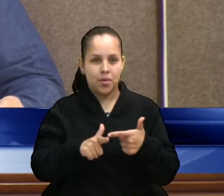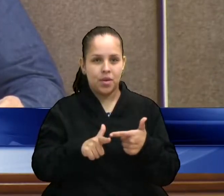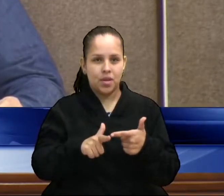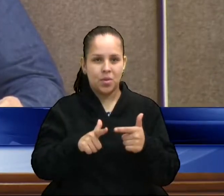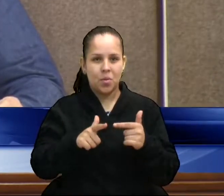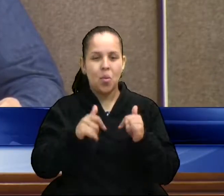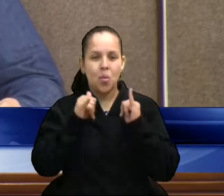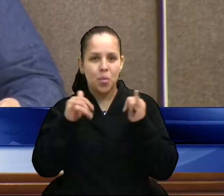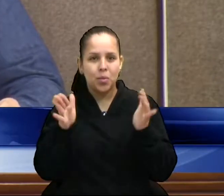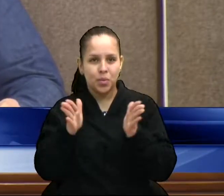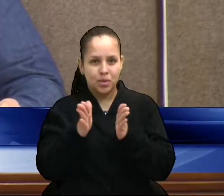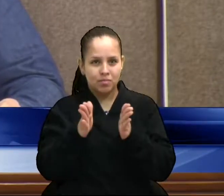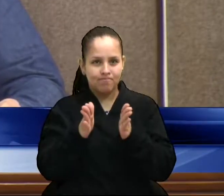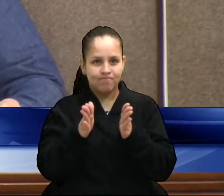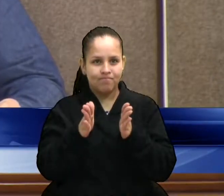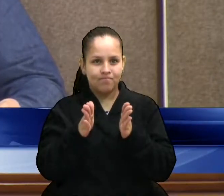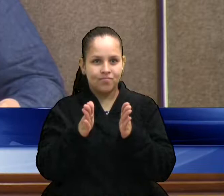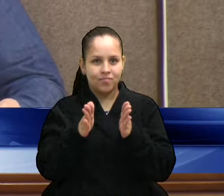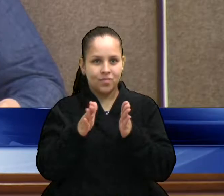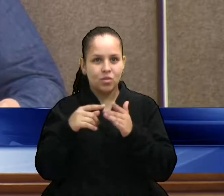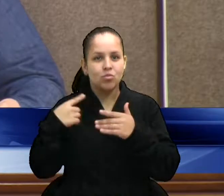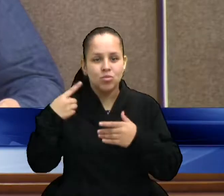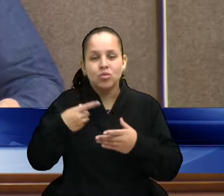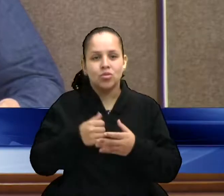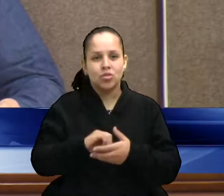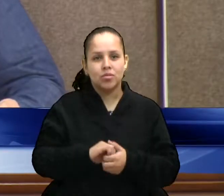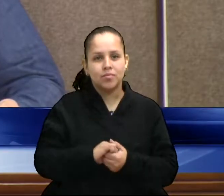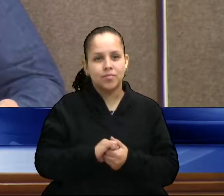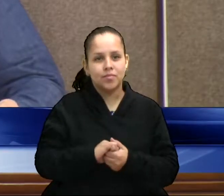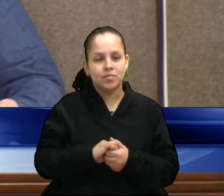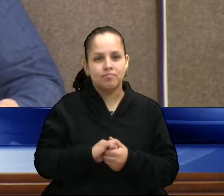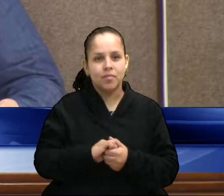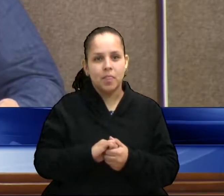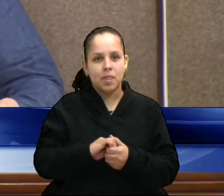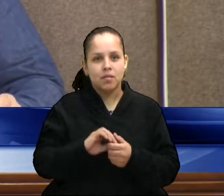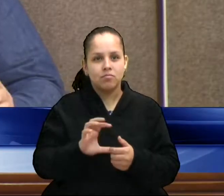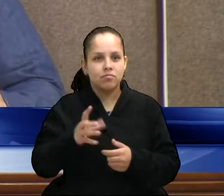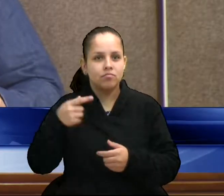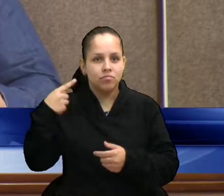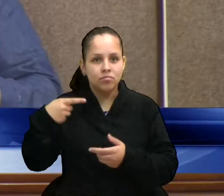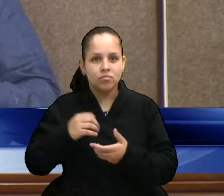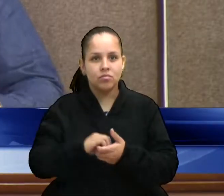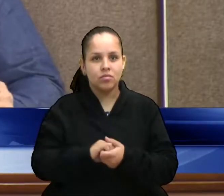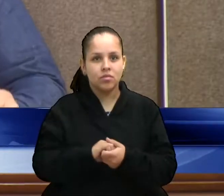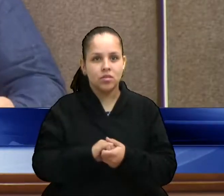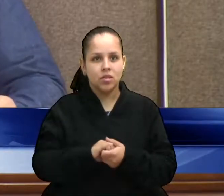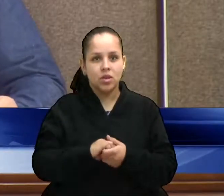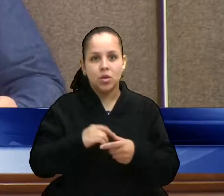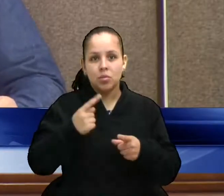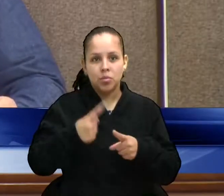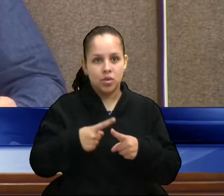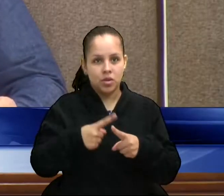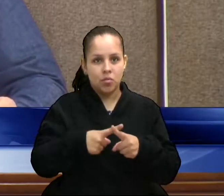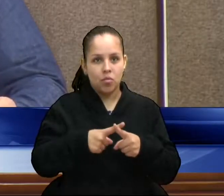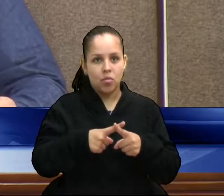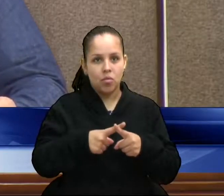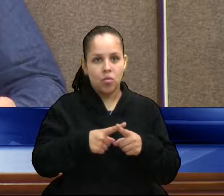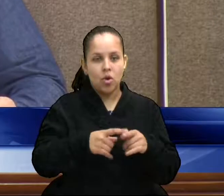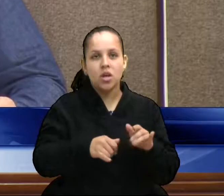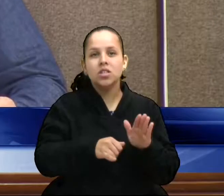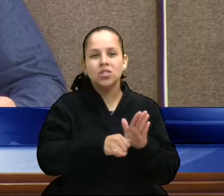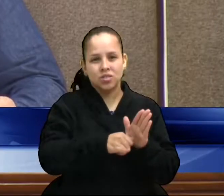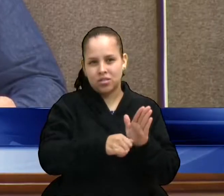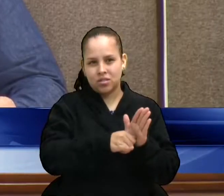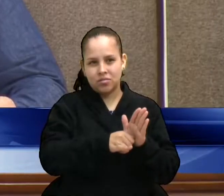é uma questão jurídica. É uma questão jurídica. É que o edital está cassado